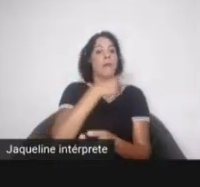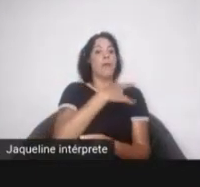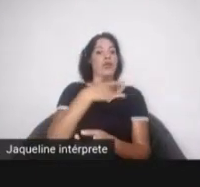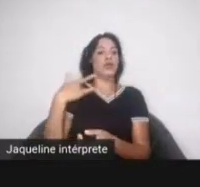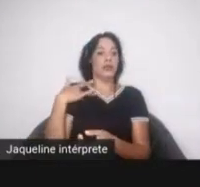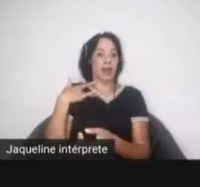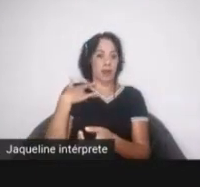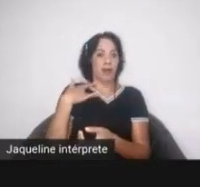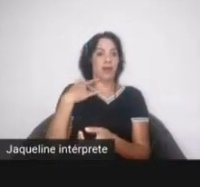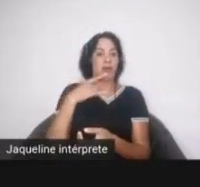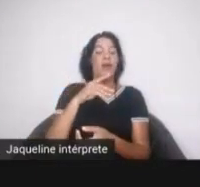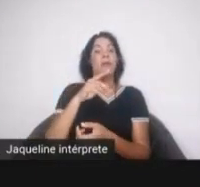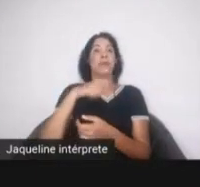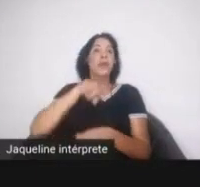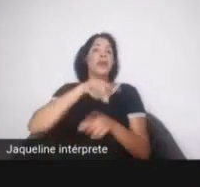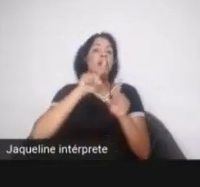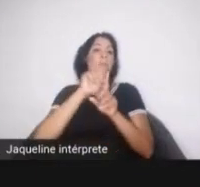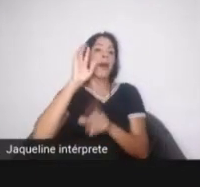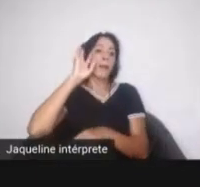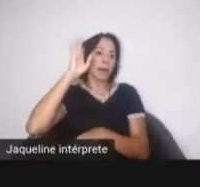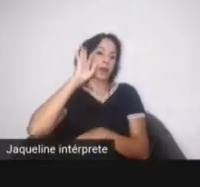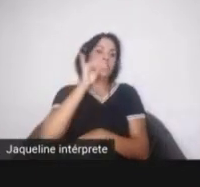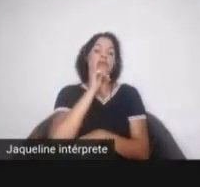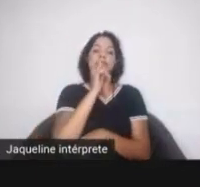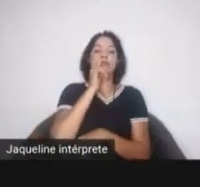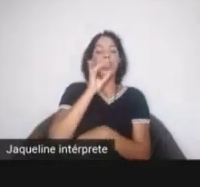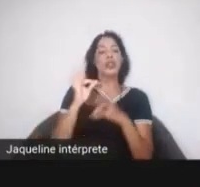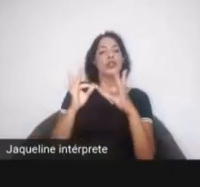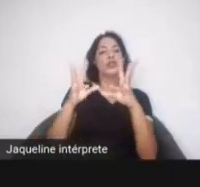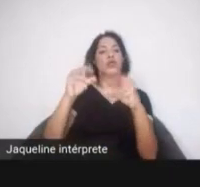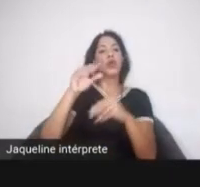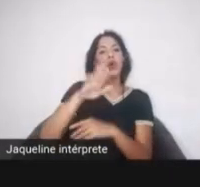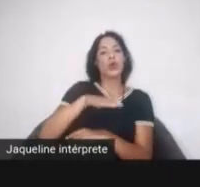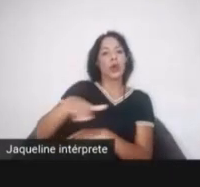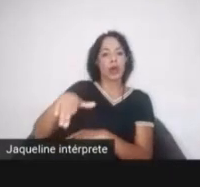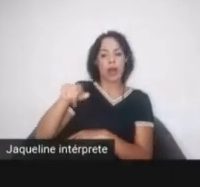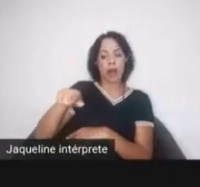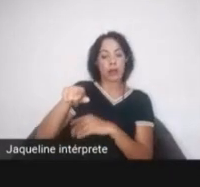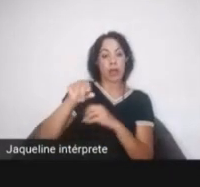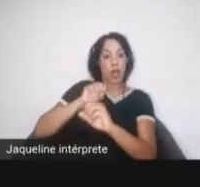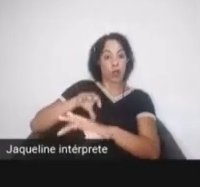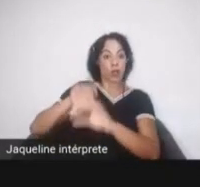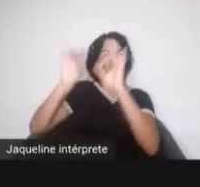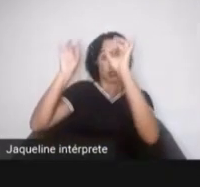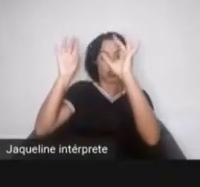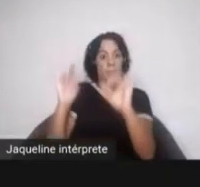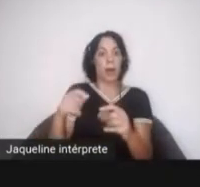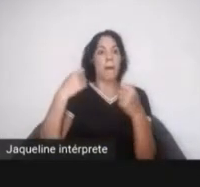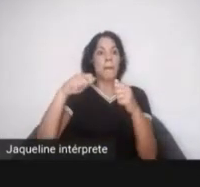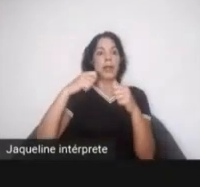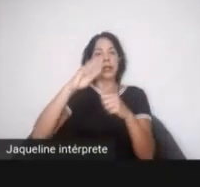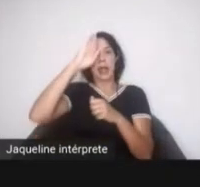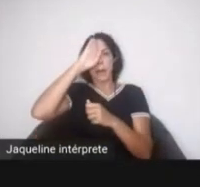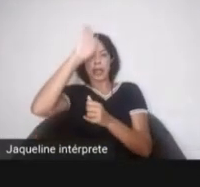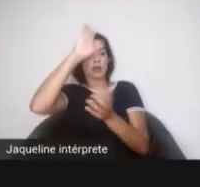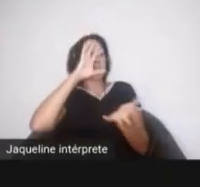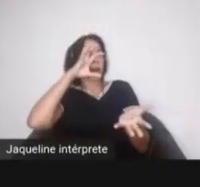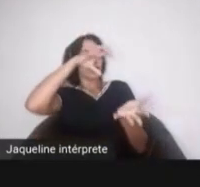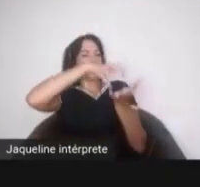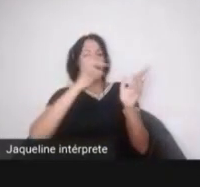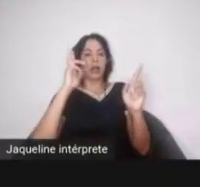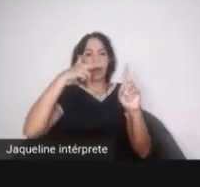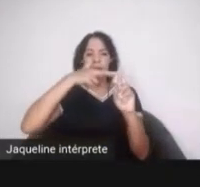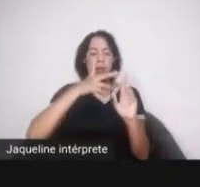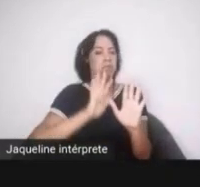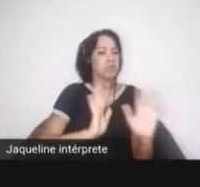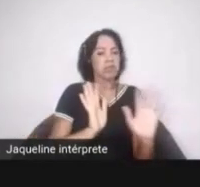gente também imagina, por exemplo, todas as crianças nossas da educação especial têm que ser atendidas em grandes centros de referência. Não, se você